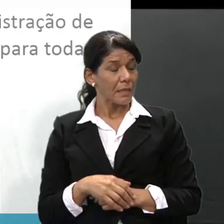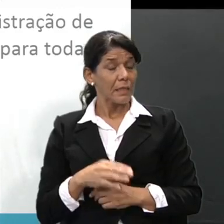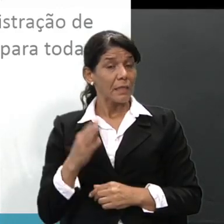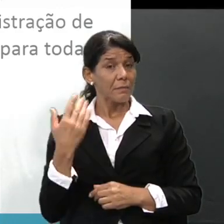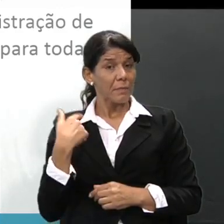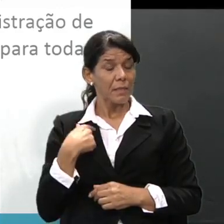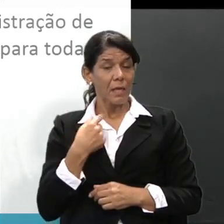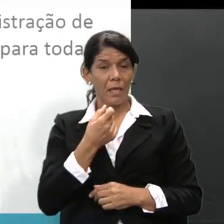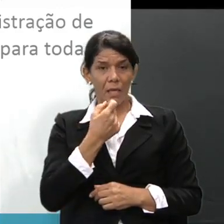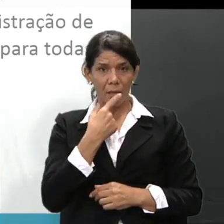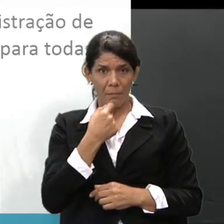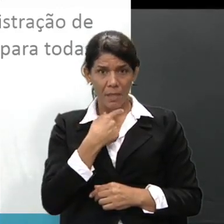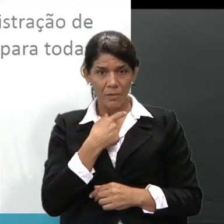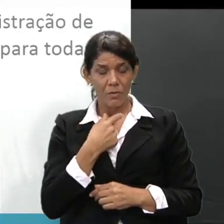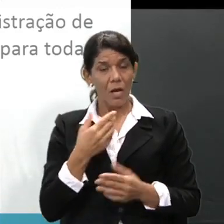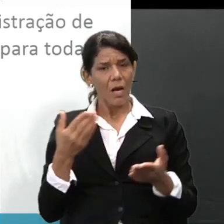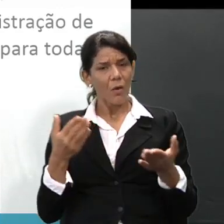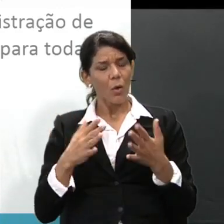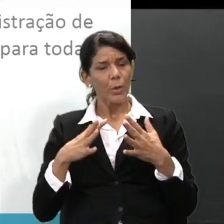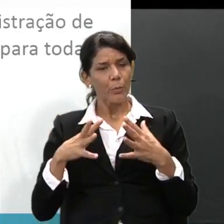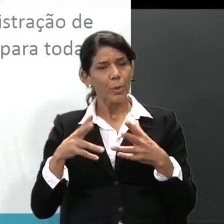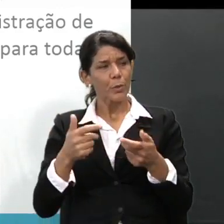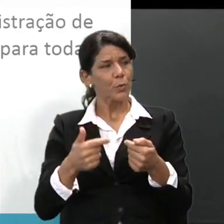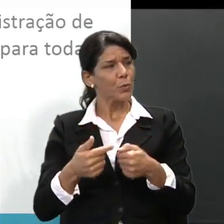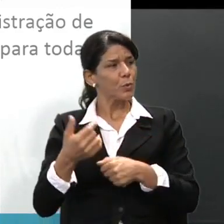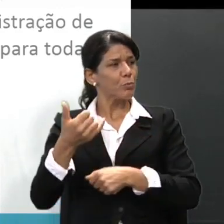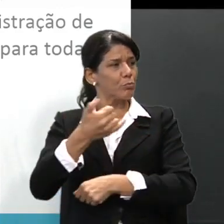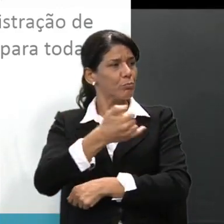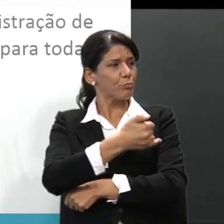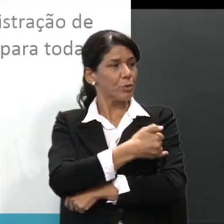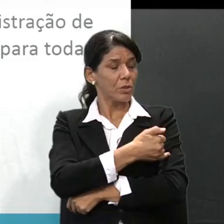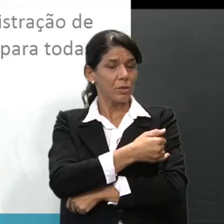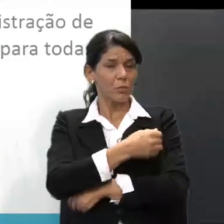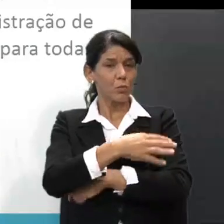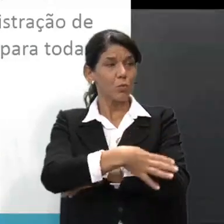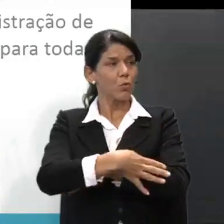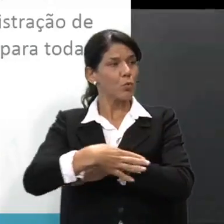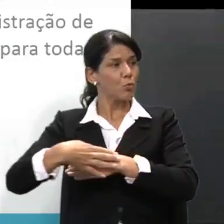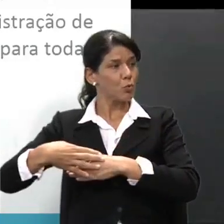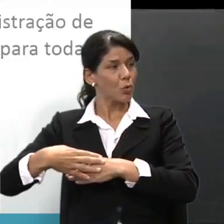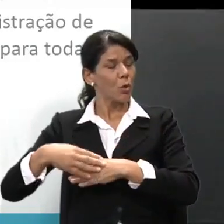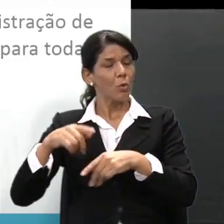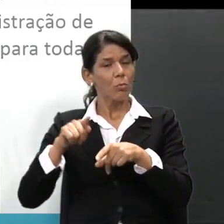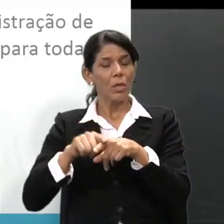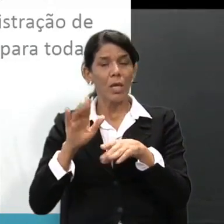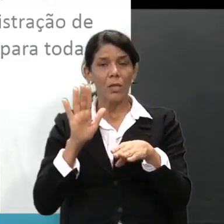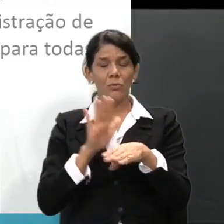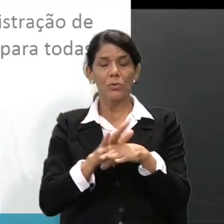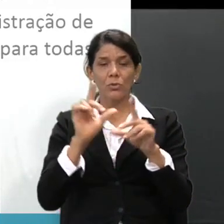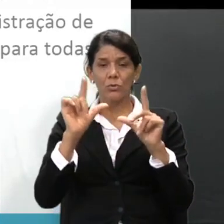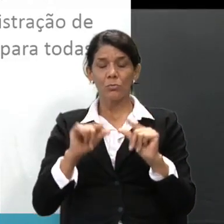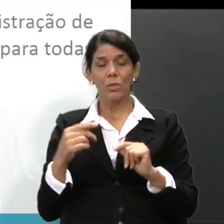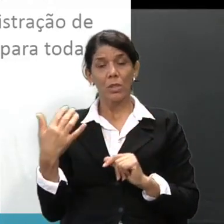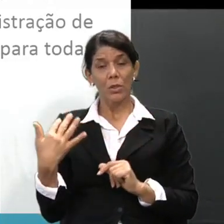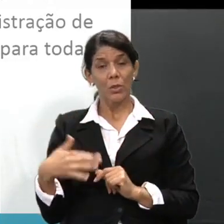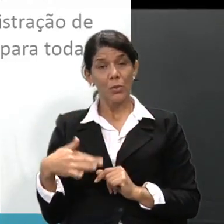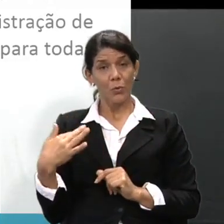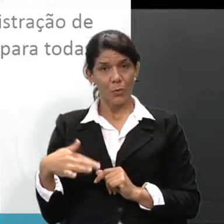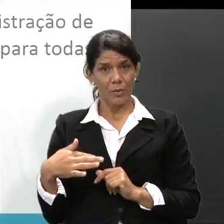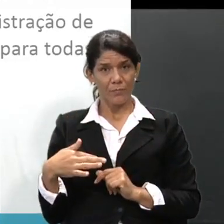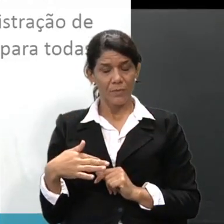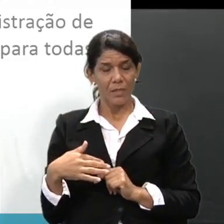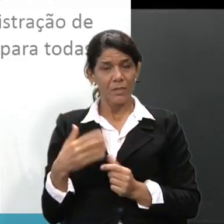irritantes e agora recomendada para todas as injeções intramusculares, porque ajuda a reduzir a dor e o escape